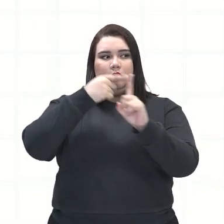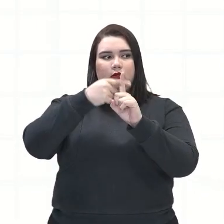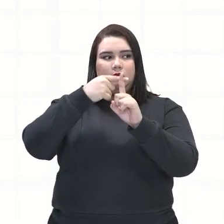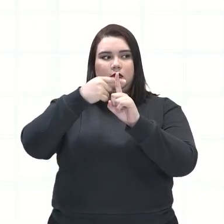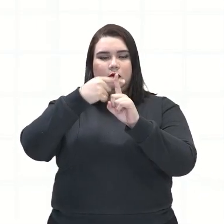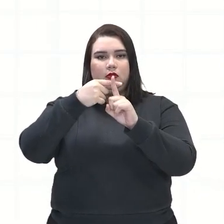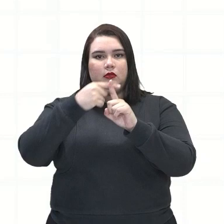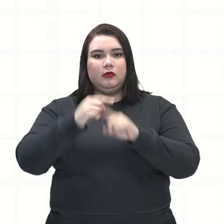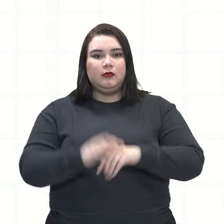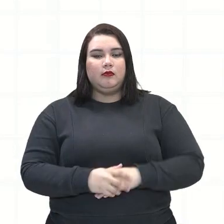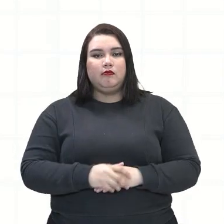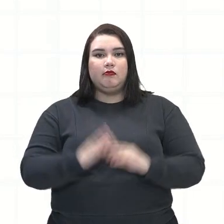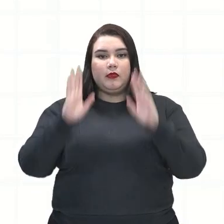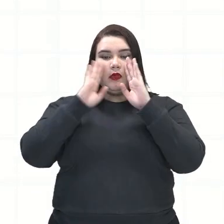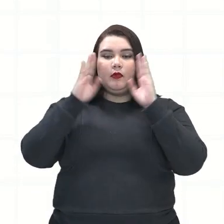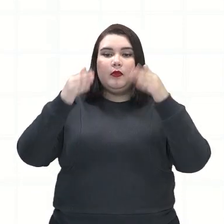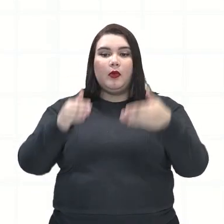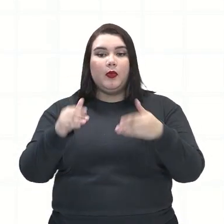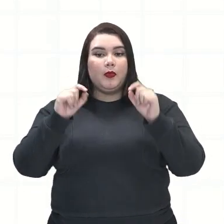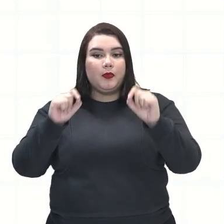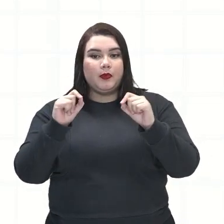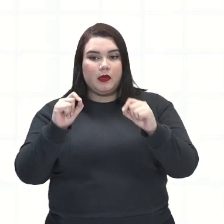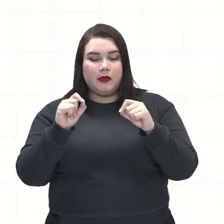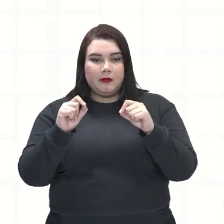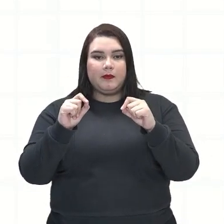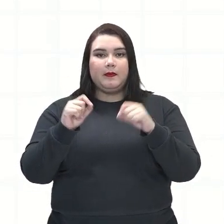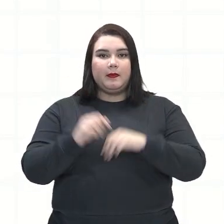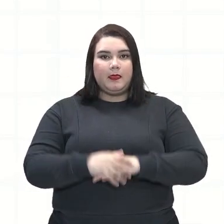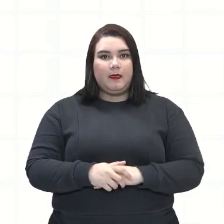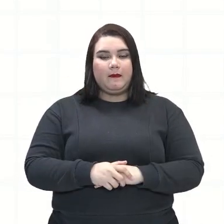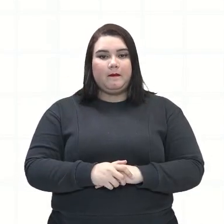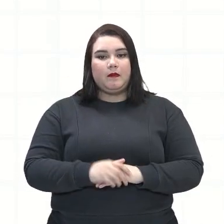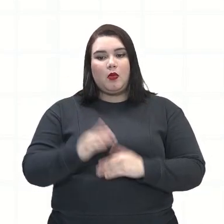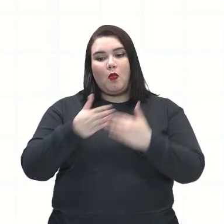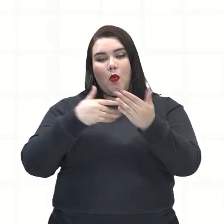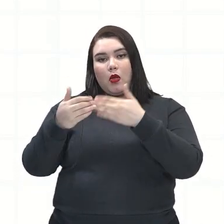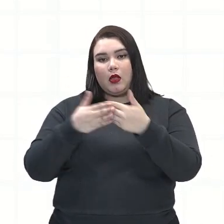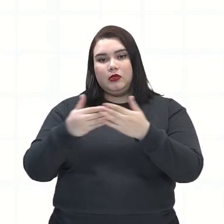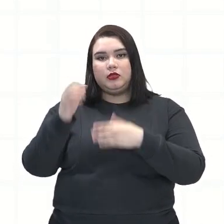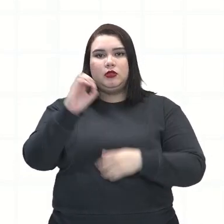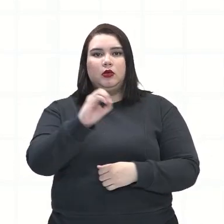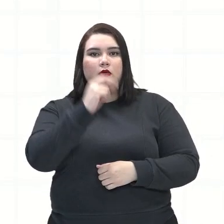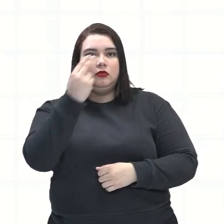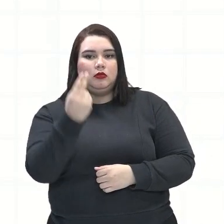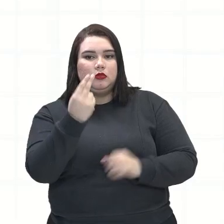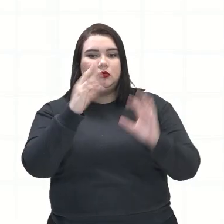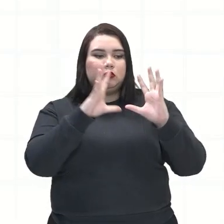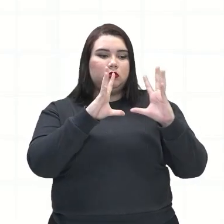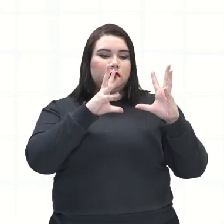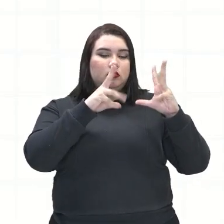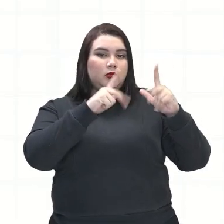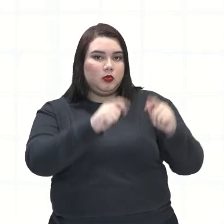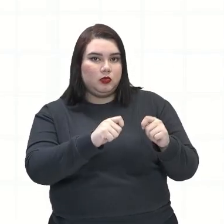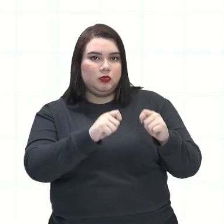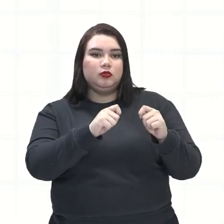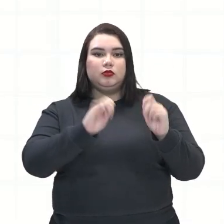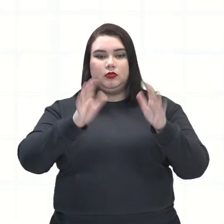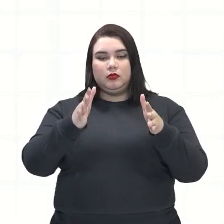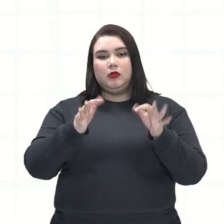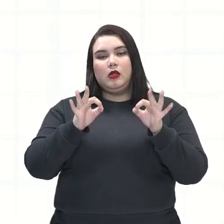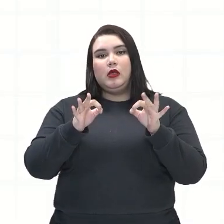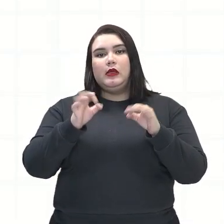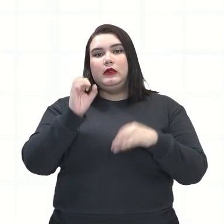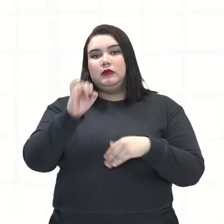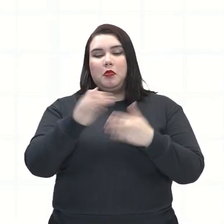aí? Para enfatizar a ideia de qualquer ou todos. Então, nesse caso aí, né, qualquer um que você queira, você